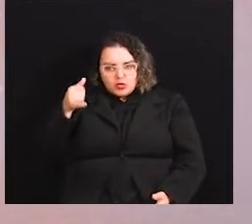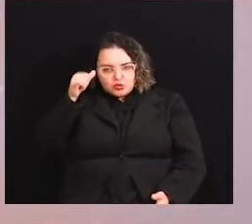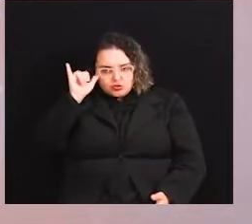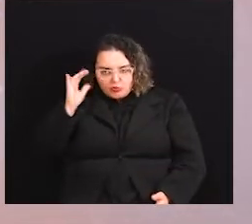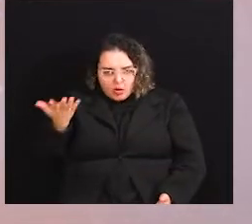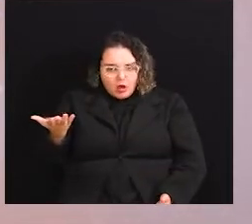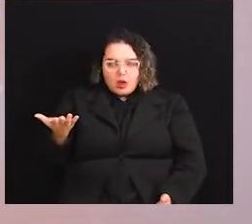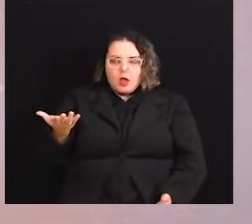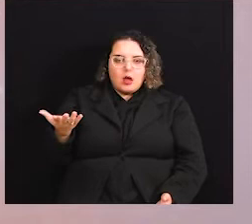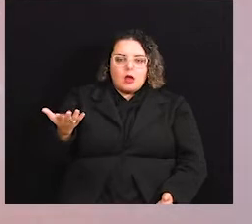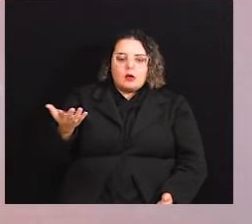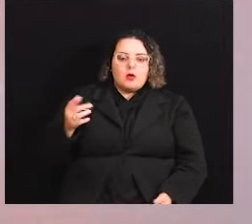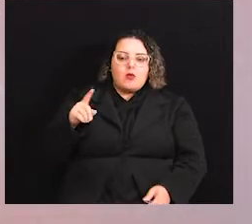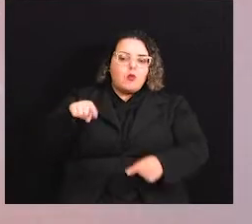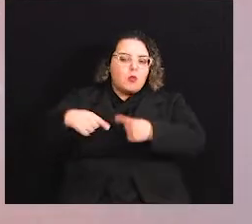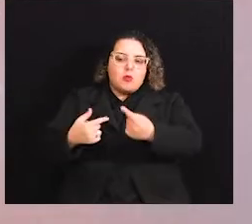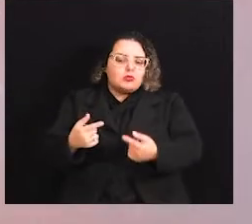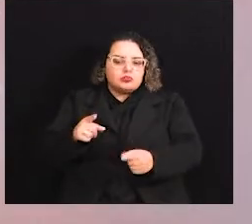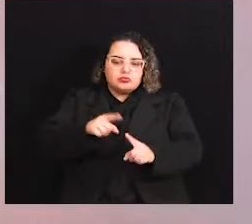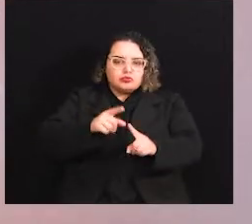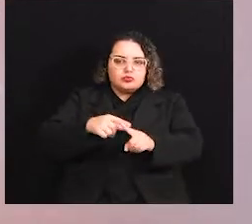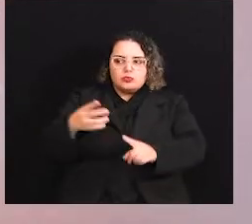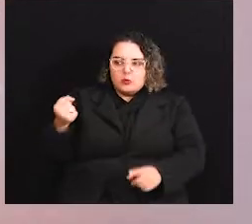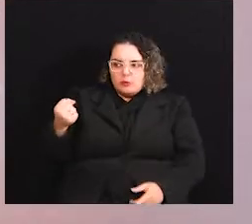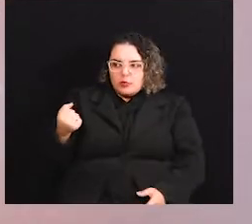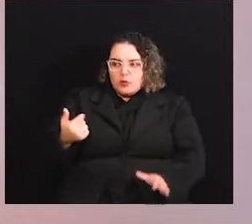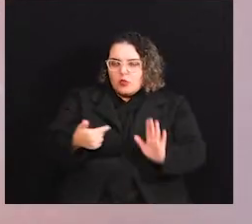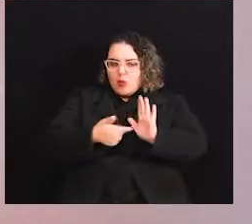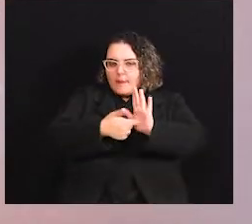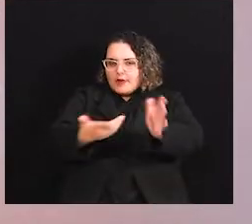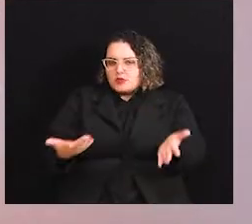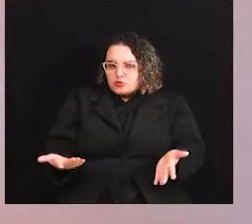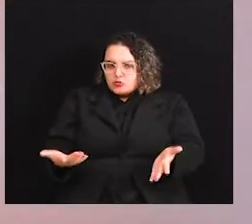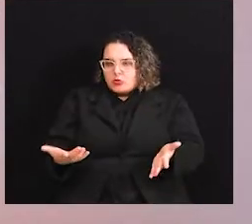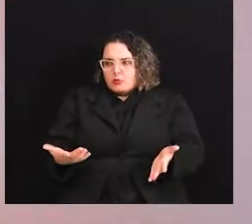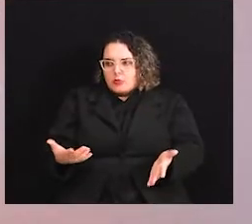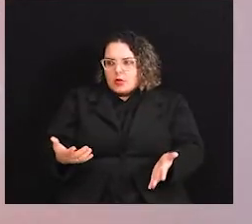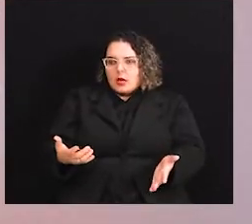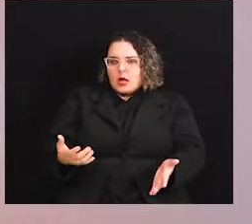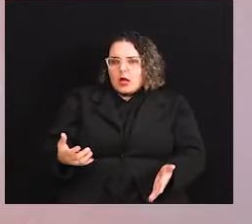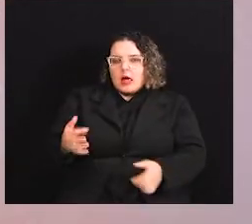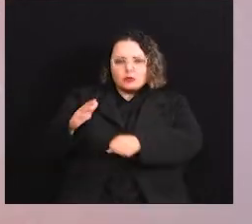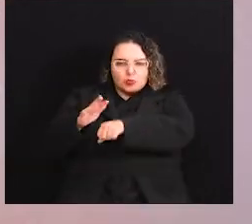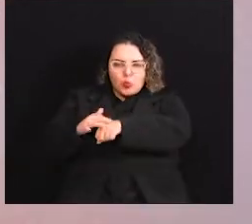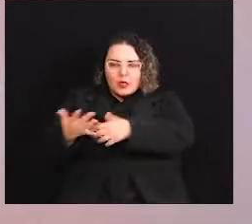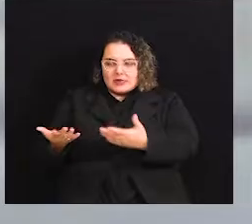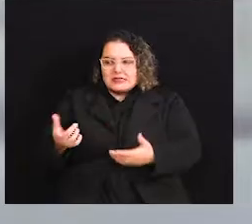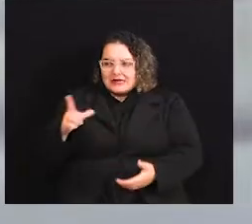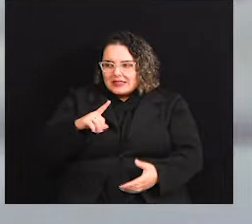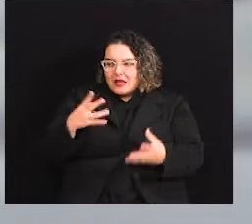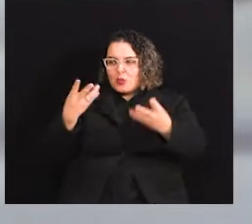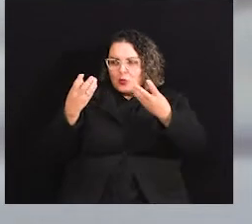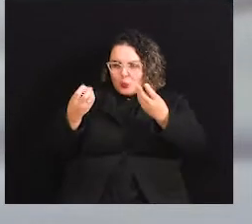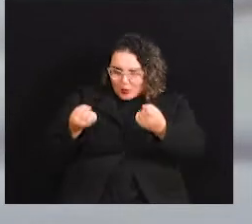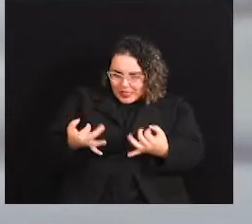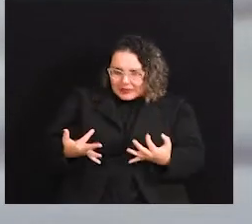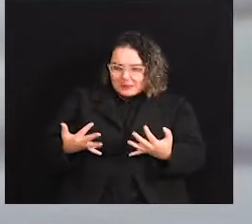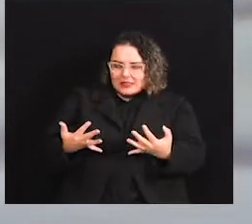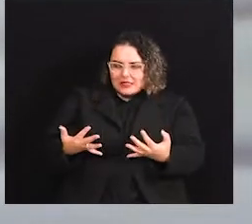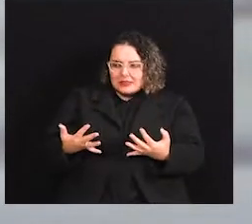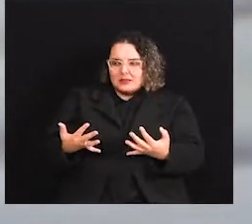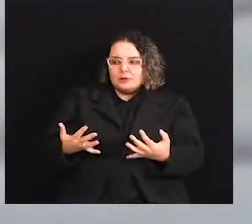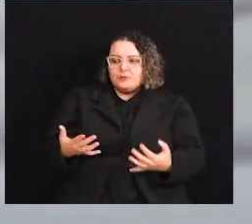tipo, começou a apresentar intolerância. Tem uma explicação para isso? A gente